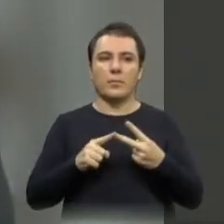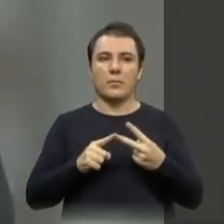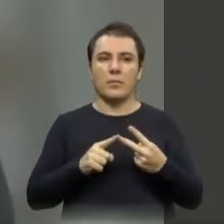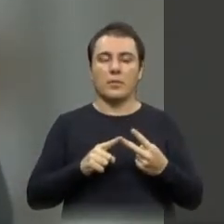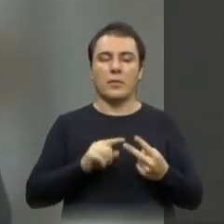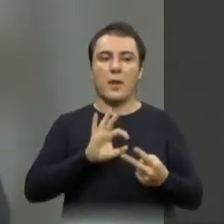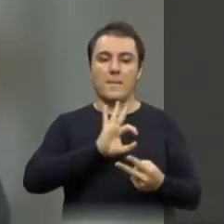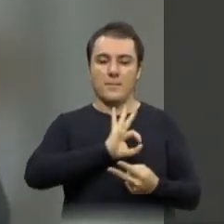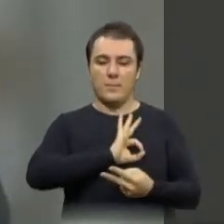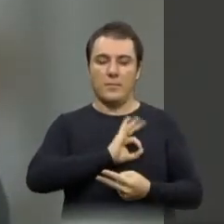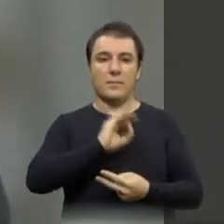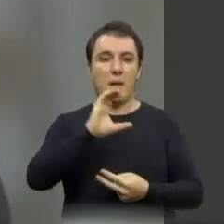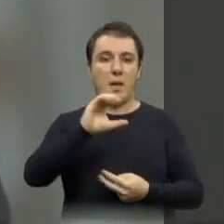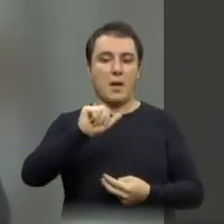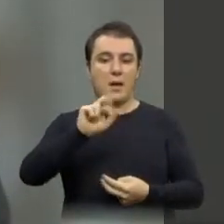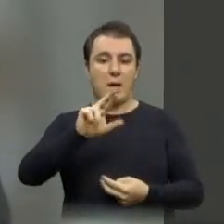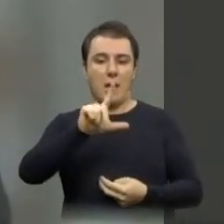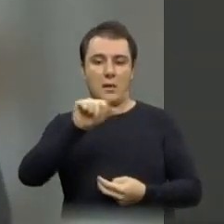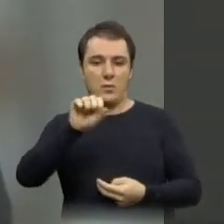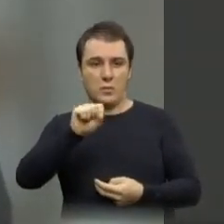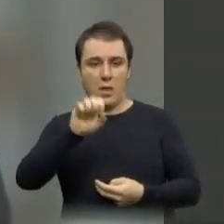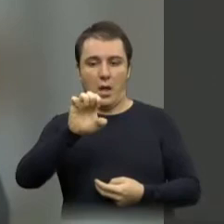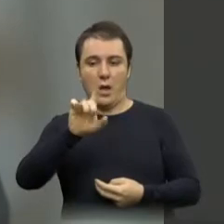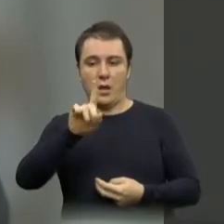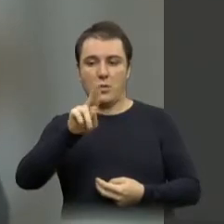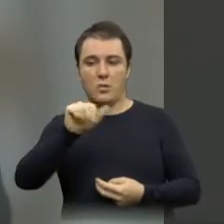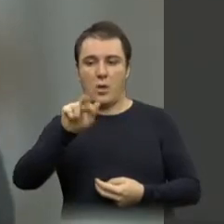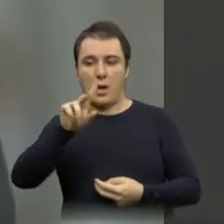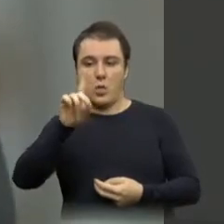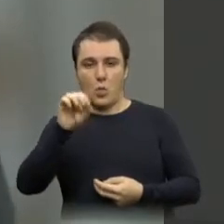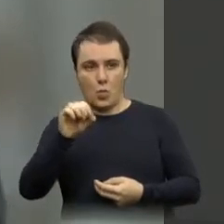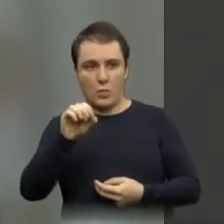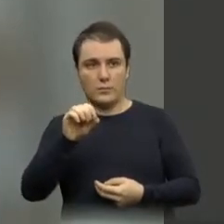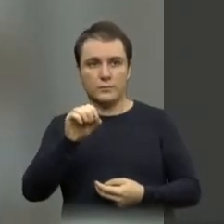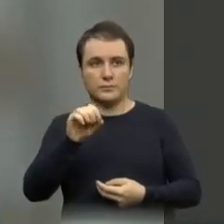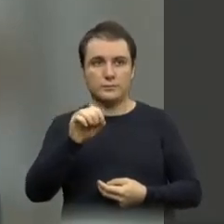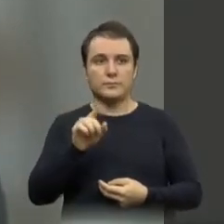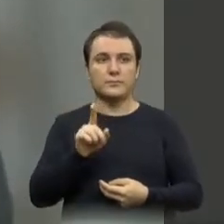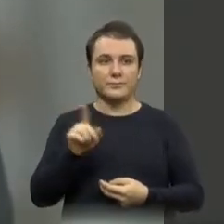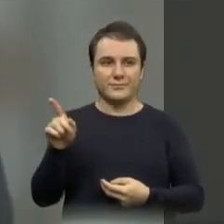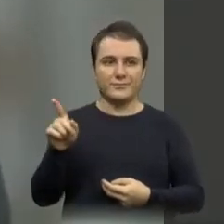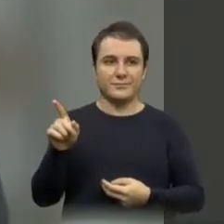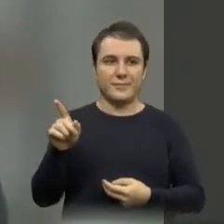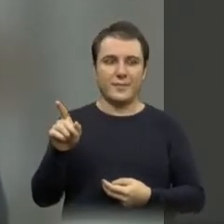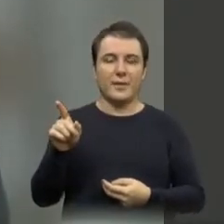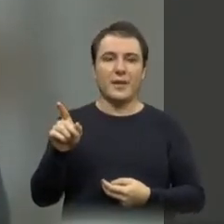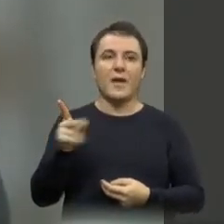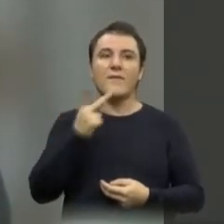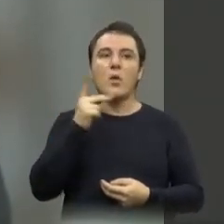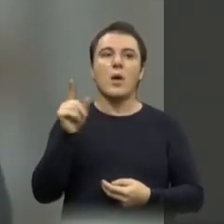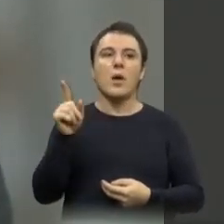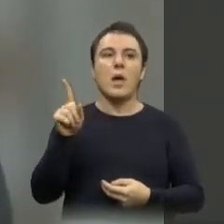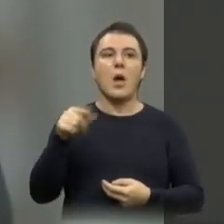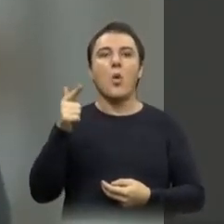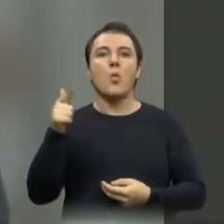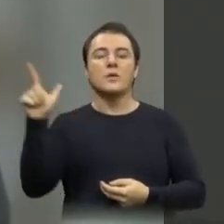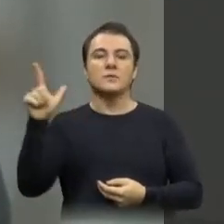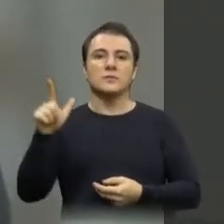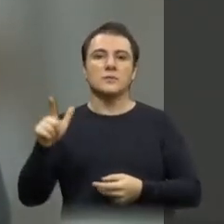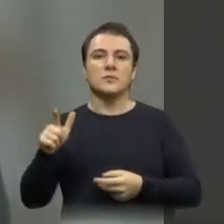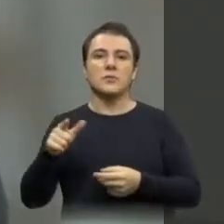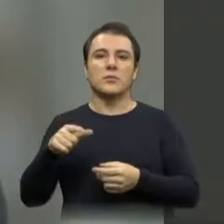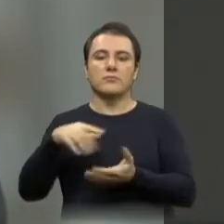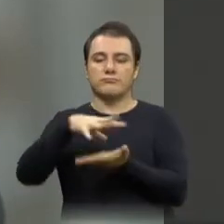Carlos Eduardo Vargas Faria. O cabo Faria, o cabo Vargas, ele é do distrito de Bueno de